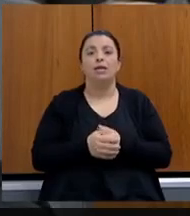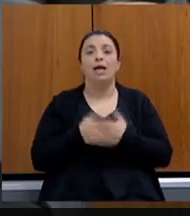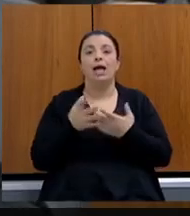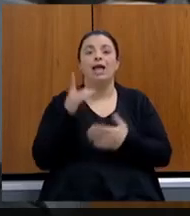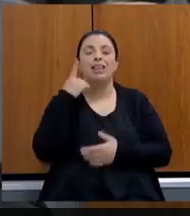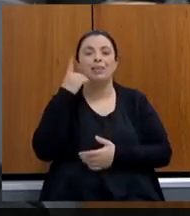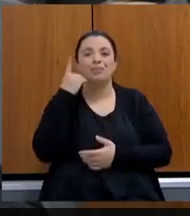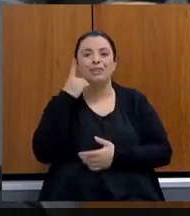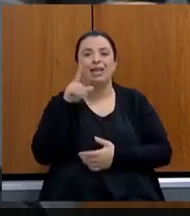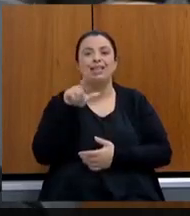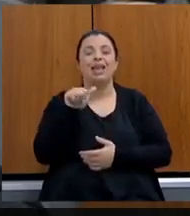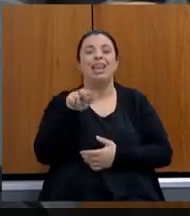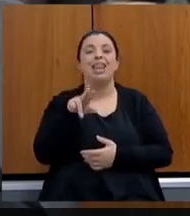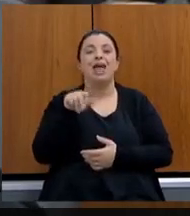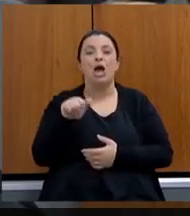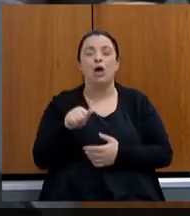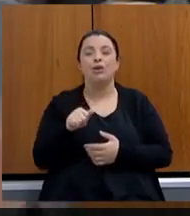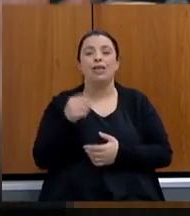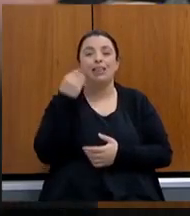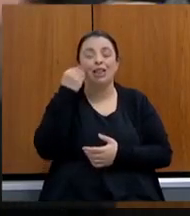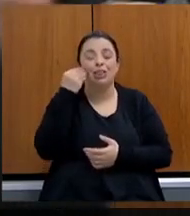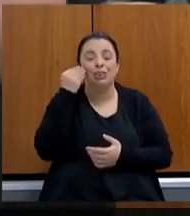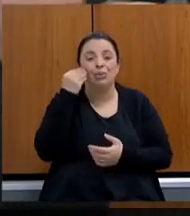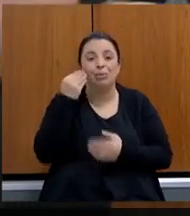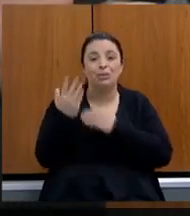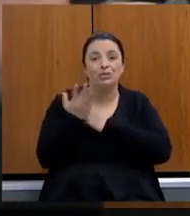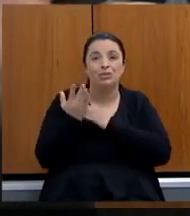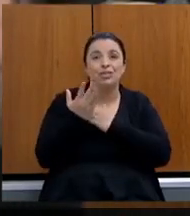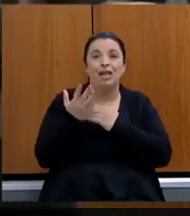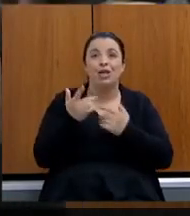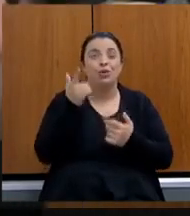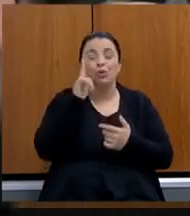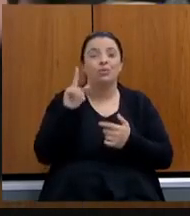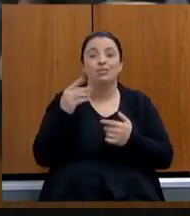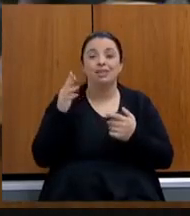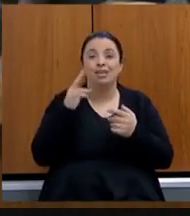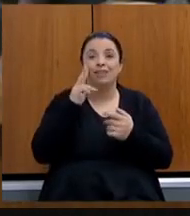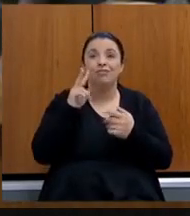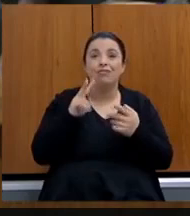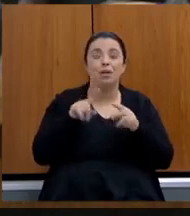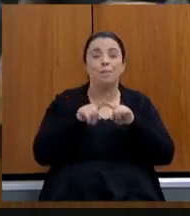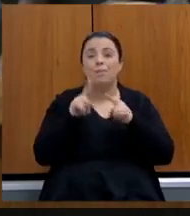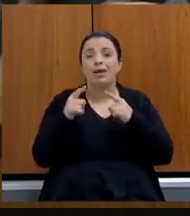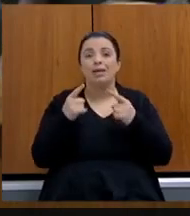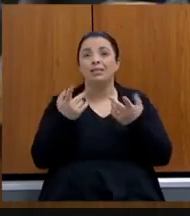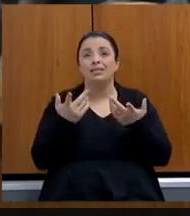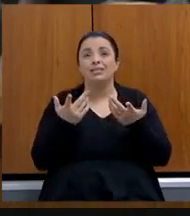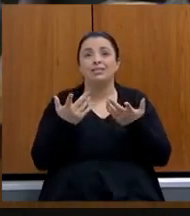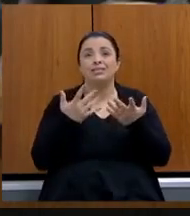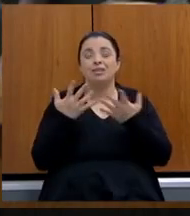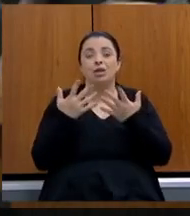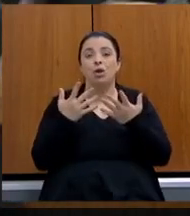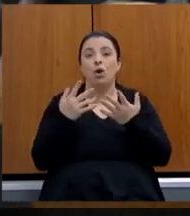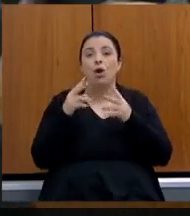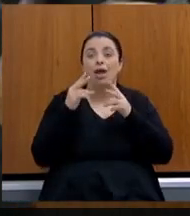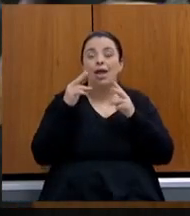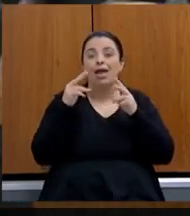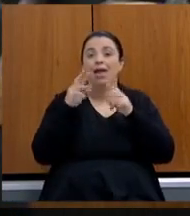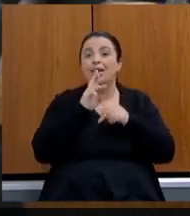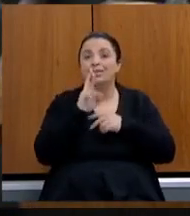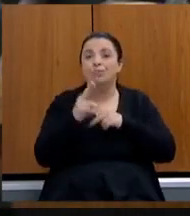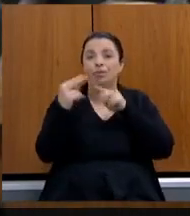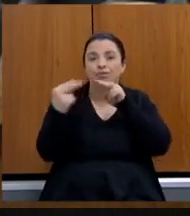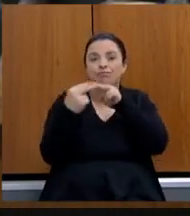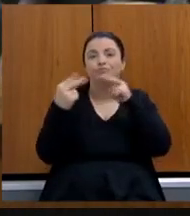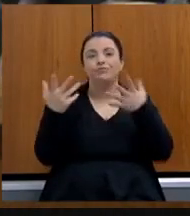tentou me ajudar que eu consegui ver ver você enquanto eu tô respondendo mas parece que Tecnicamente não é possível né então me perdoe se eu não